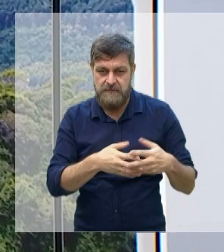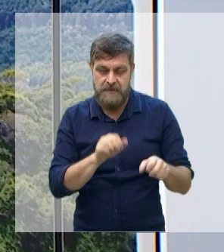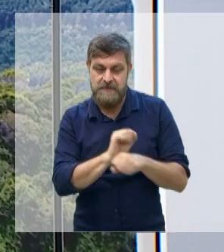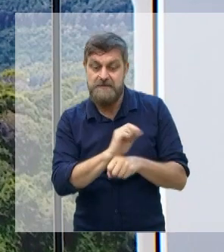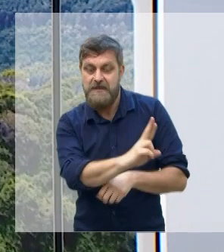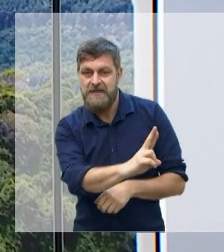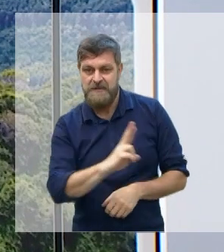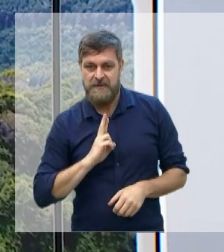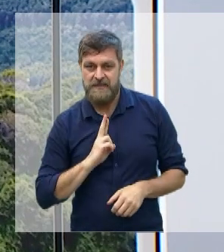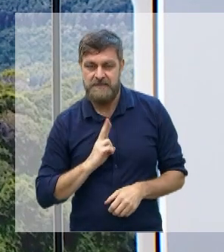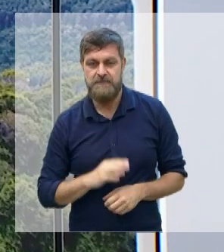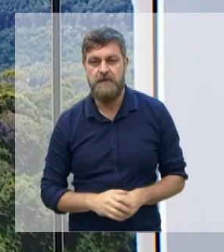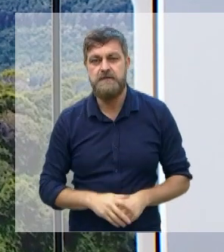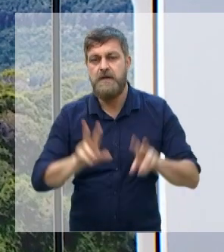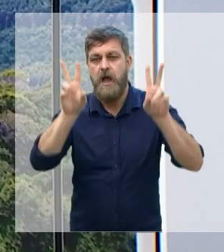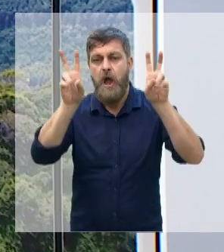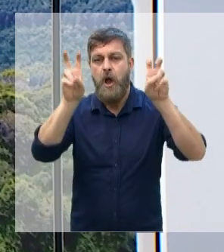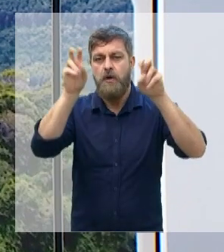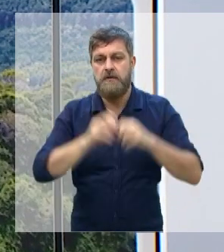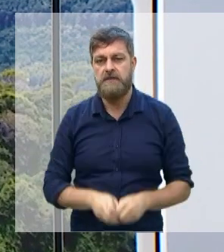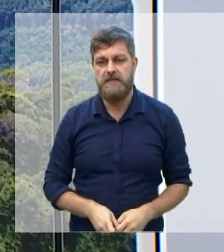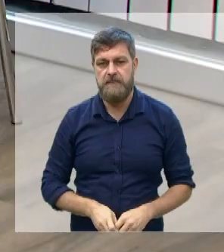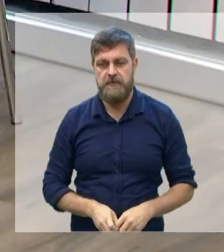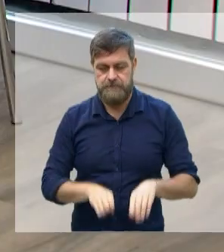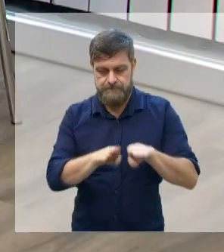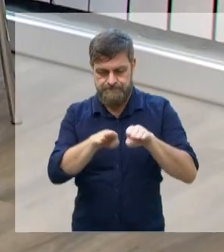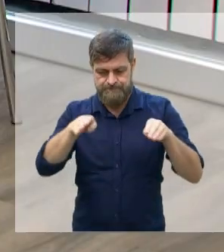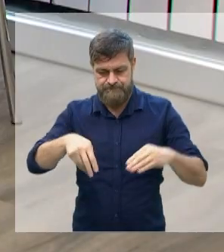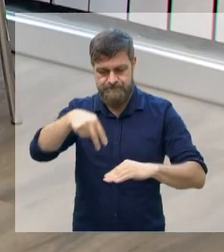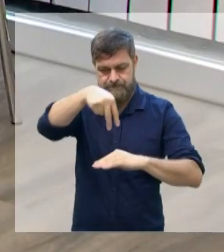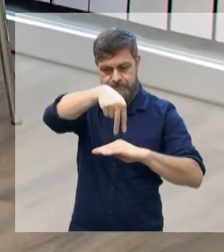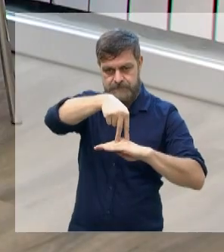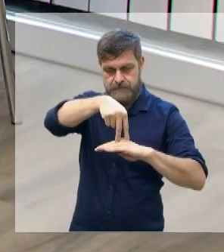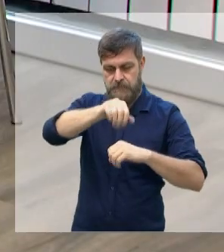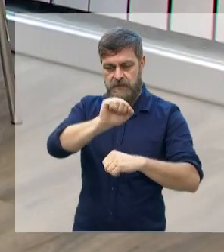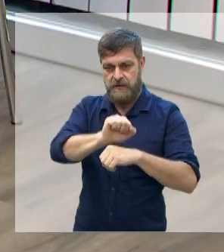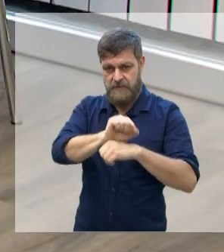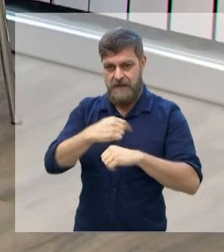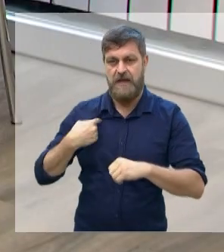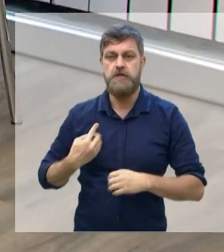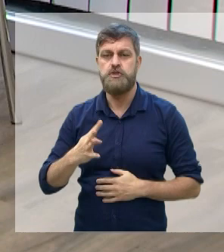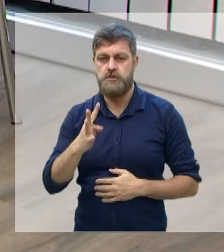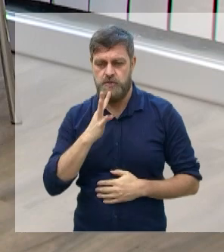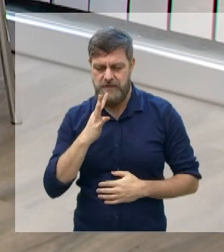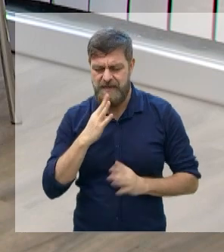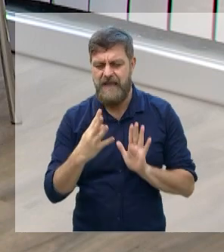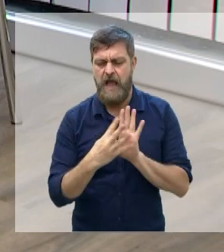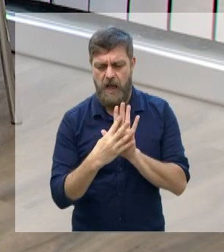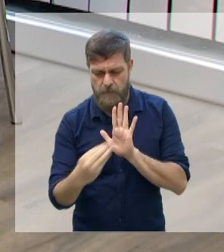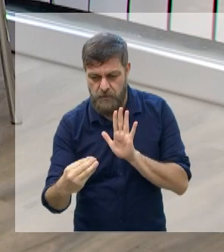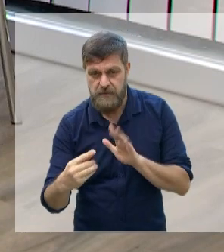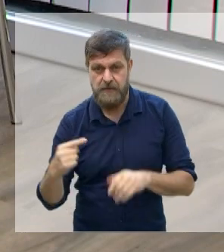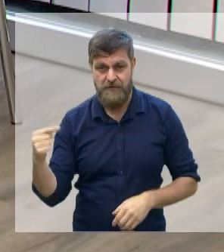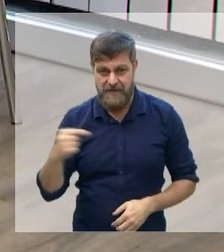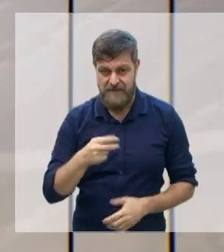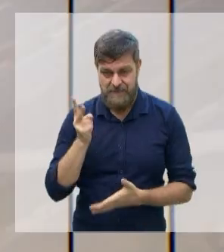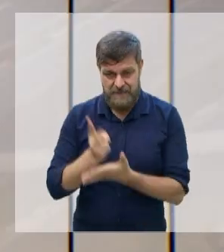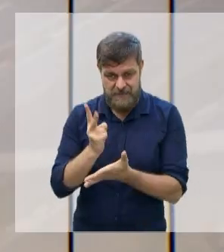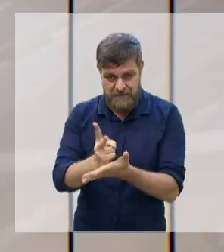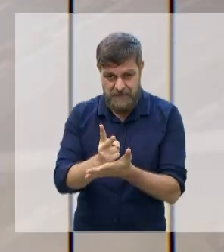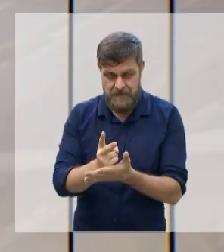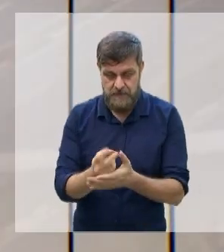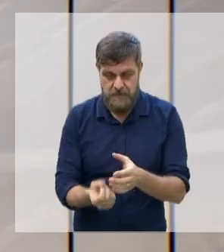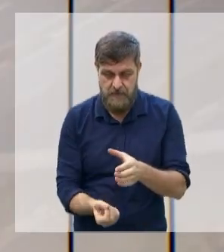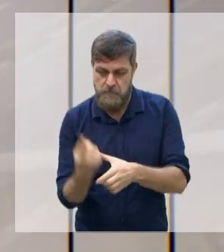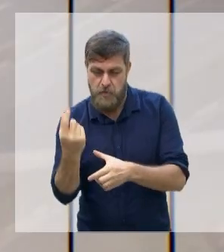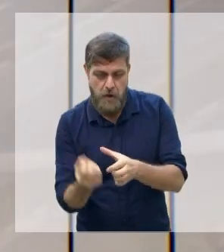uma resposta a respeito da questão dos terminais a gente hoje conhece esse modelo de terminal ele vai permanecer serão